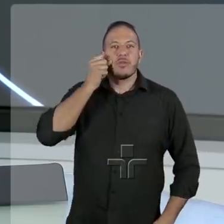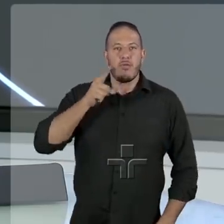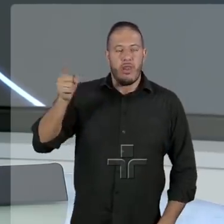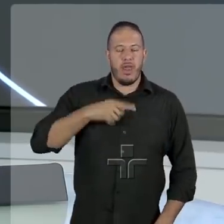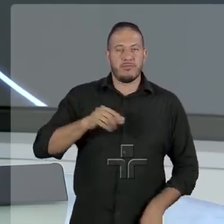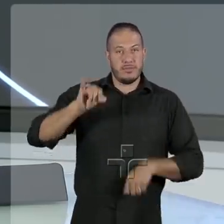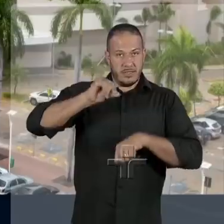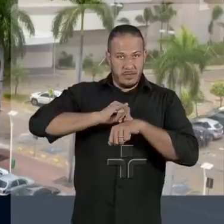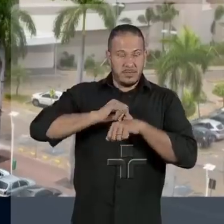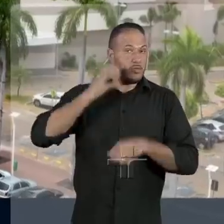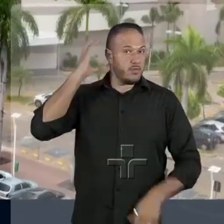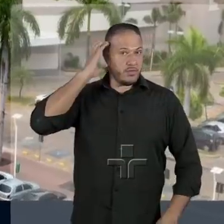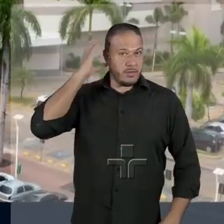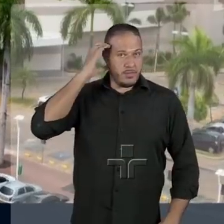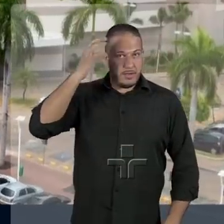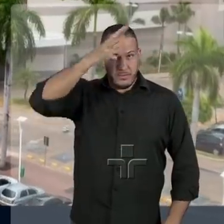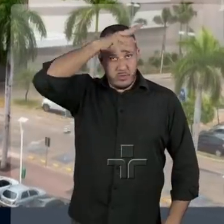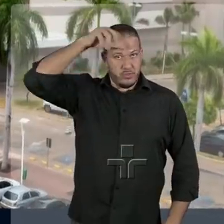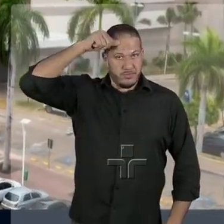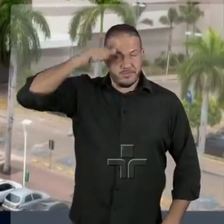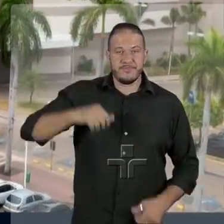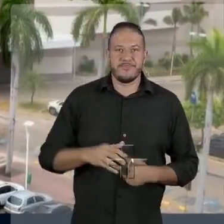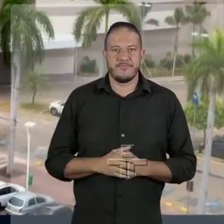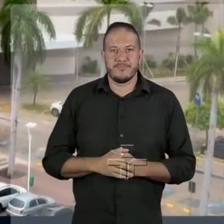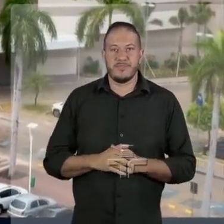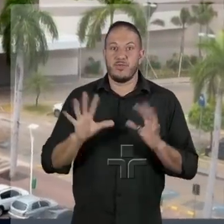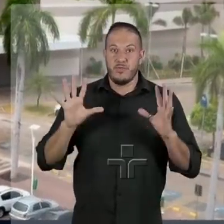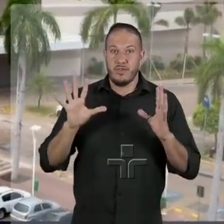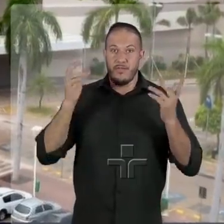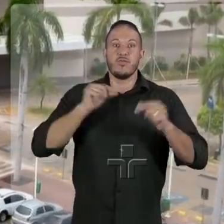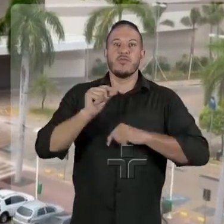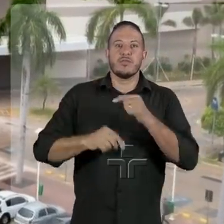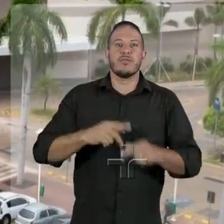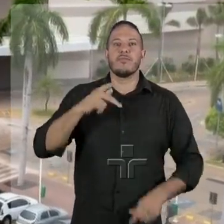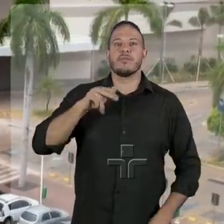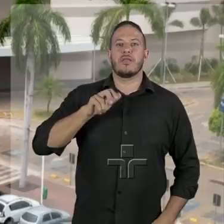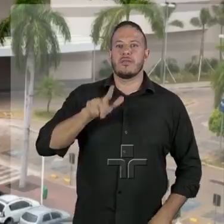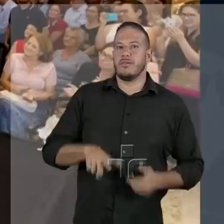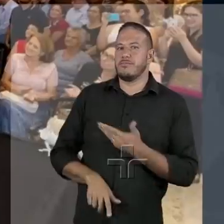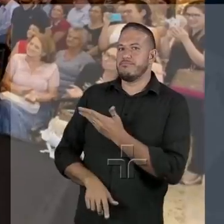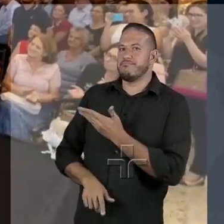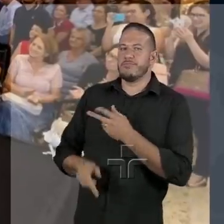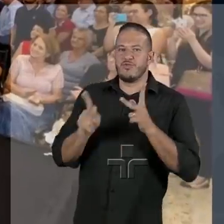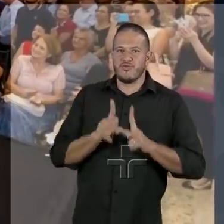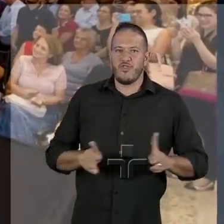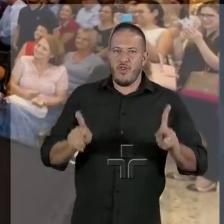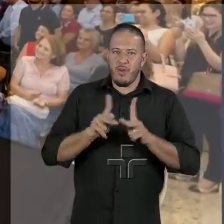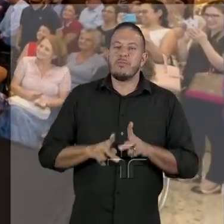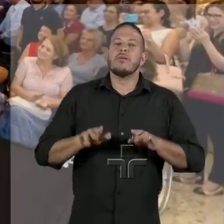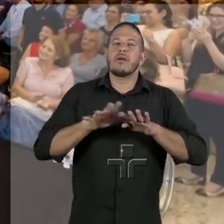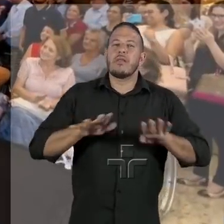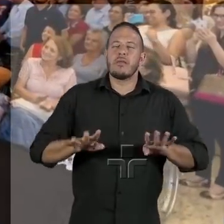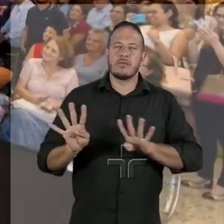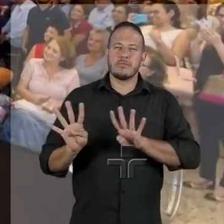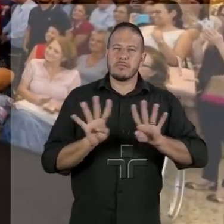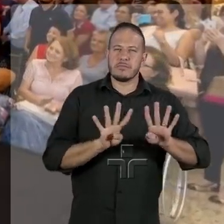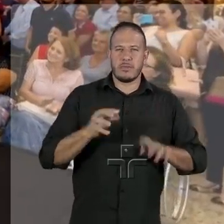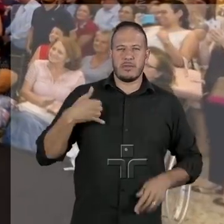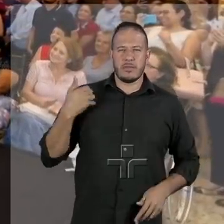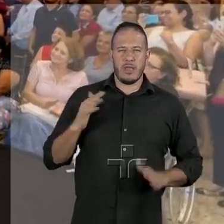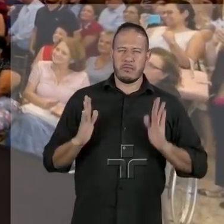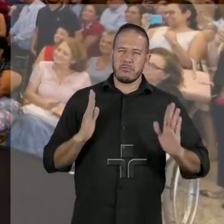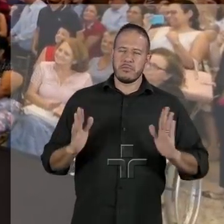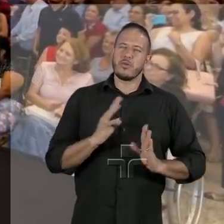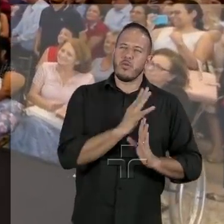Mato Grosso. O evento aconteceu no Pantanal Shopping, em Cuiabá. Crianças entre 4 e 17